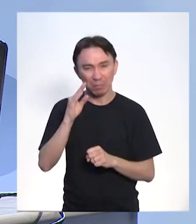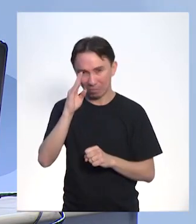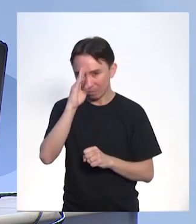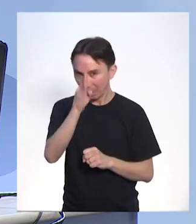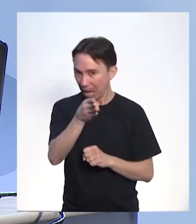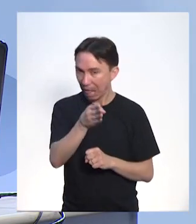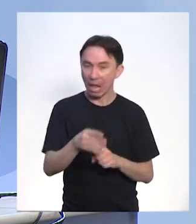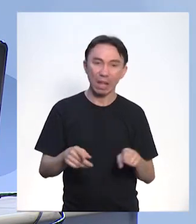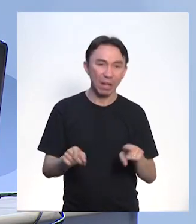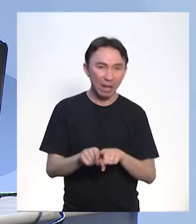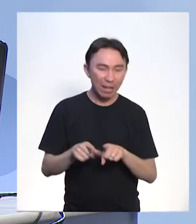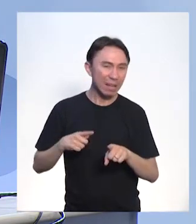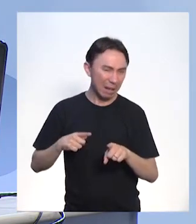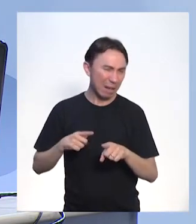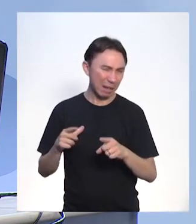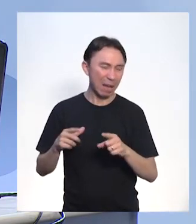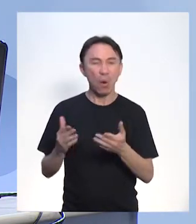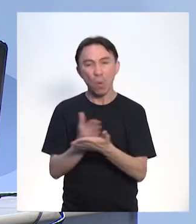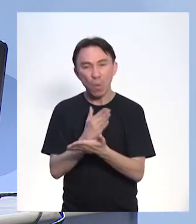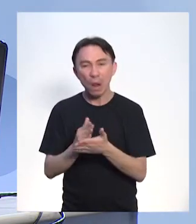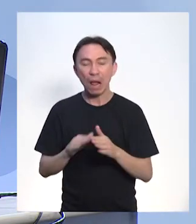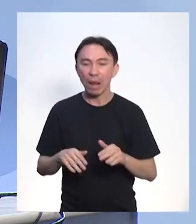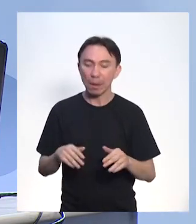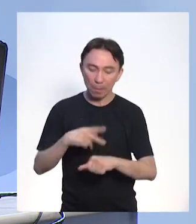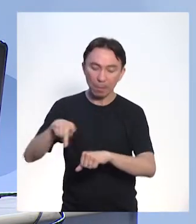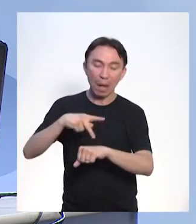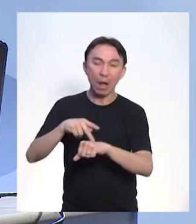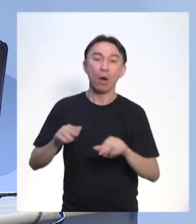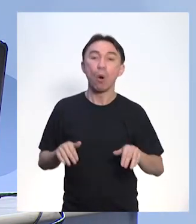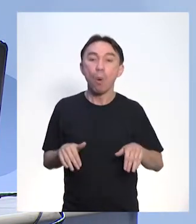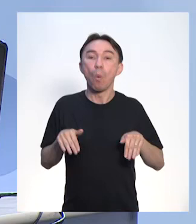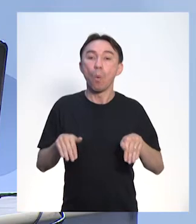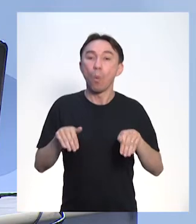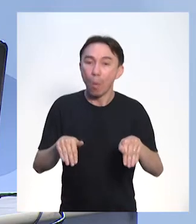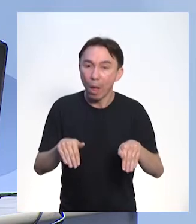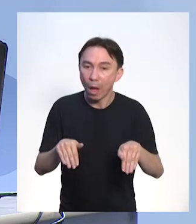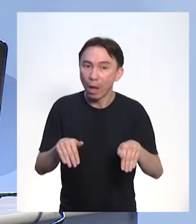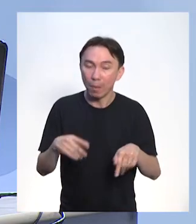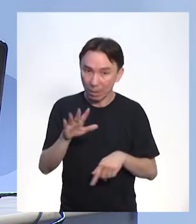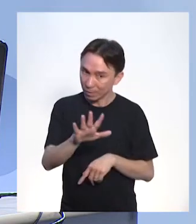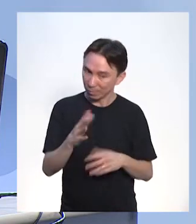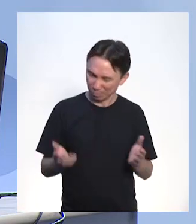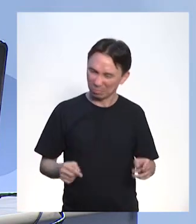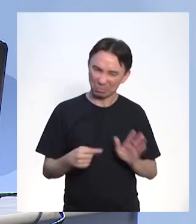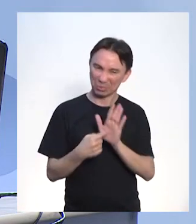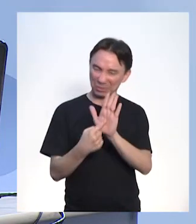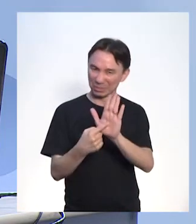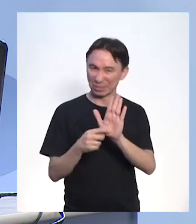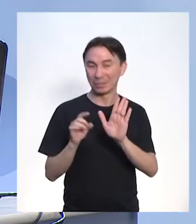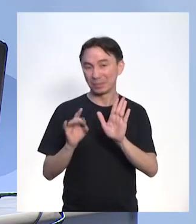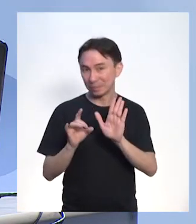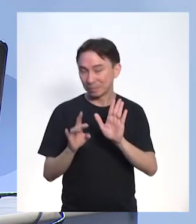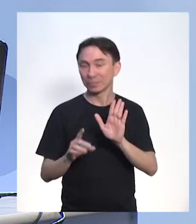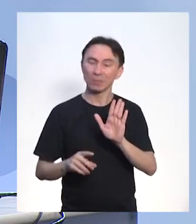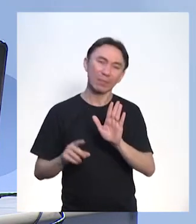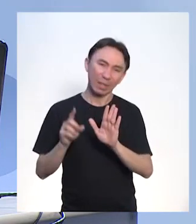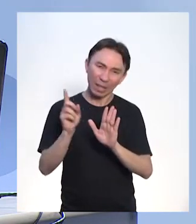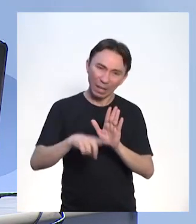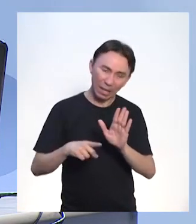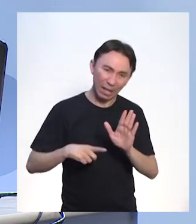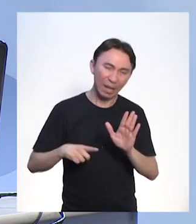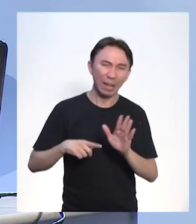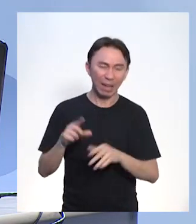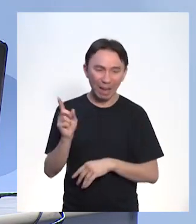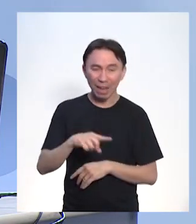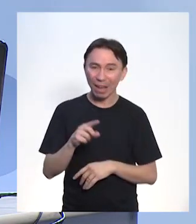acabei escolhendo esse aqui mesmo. Ele só mostrou os benefícios, né? Então ele é biased, sim, ele é